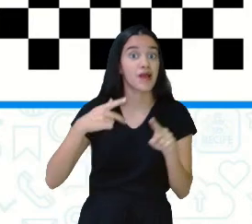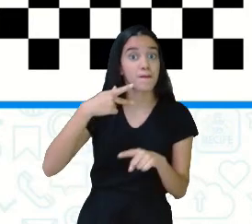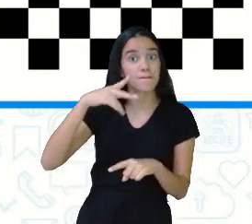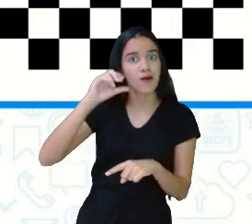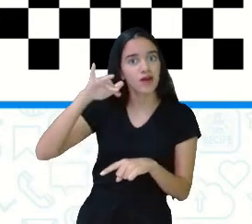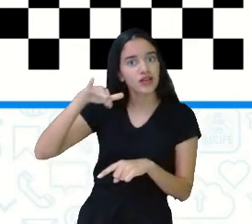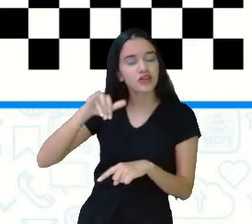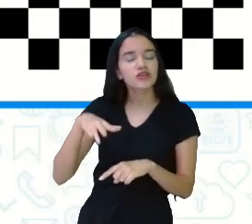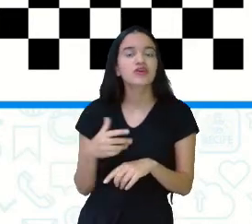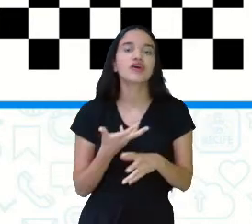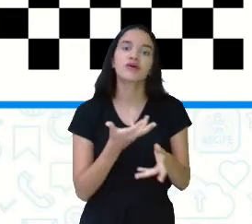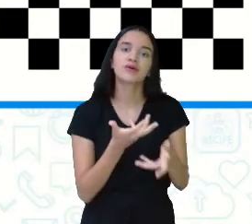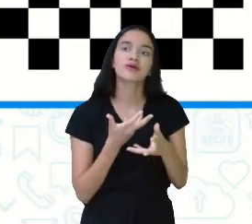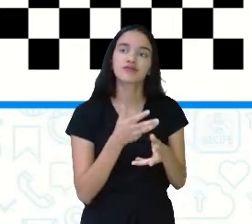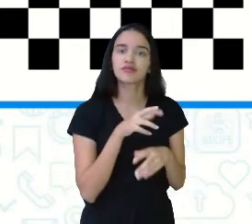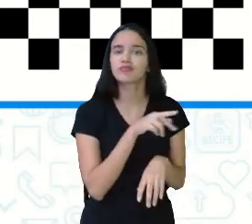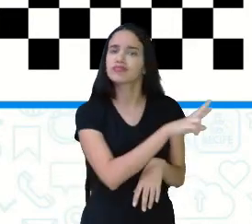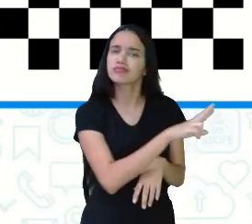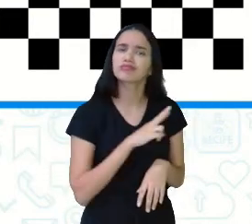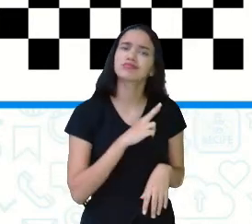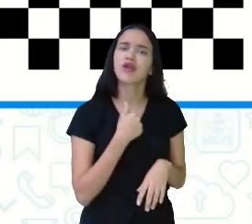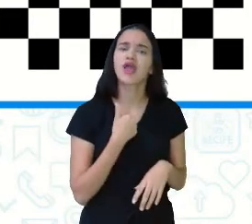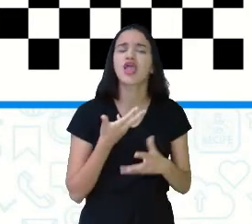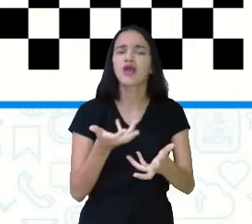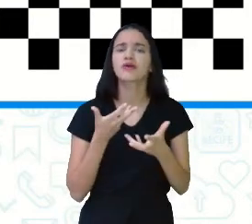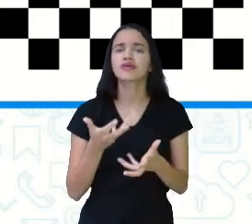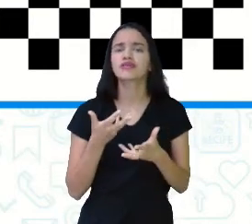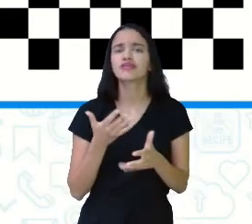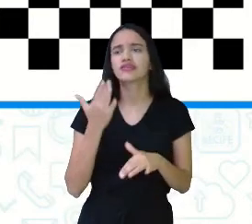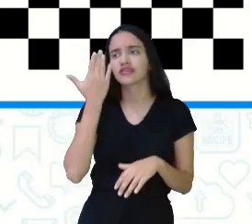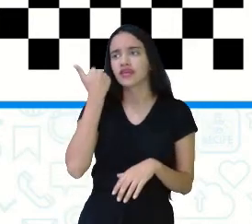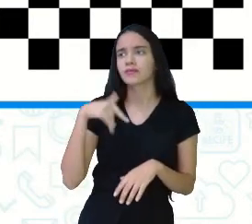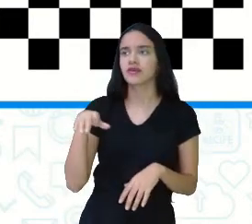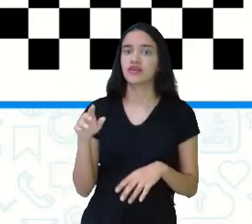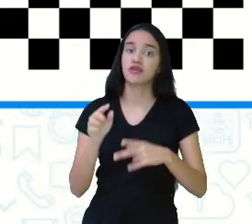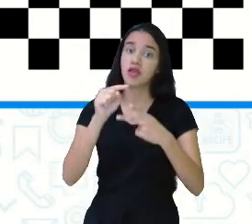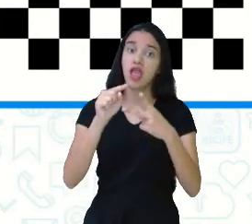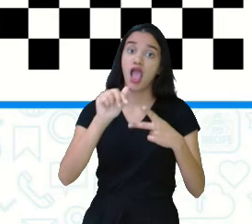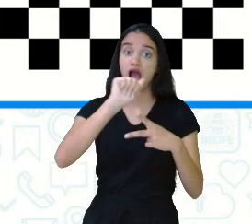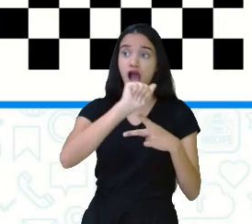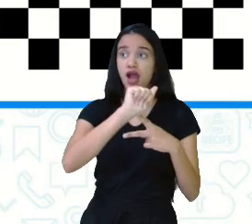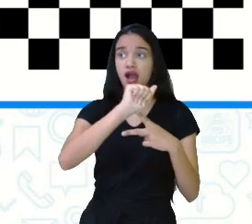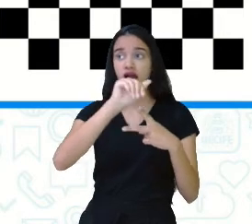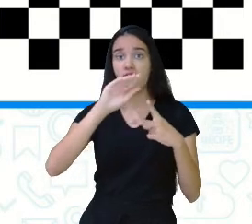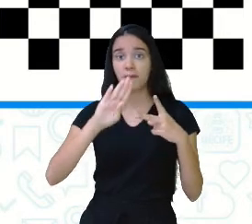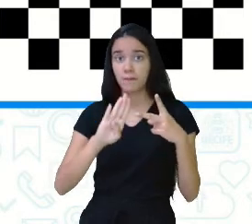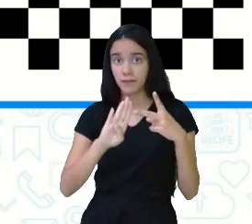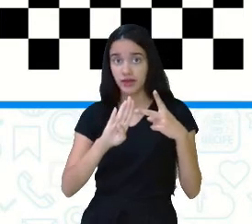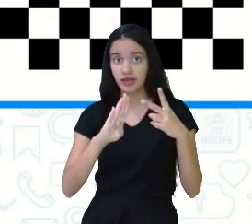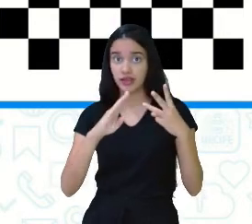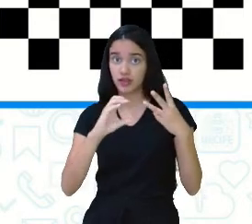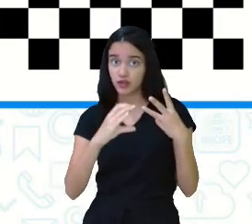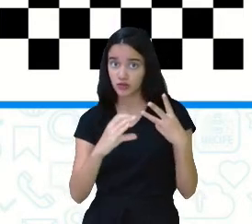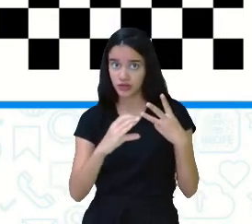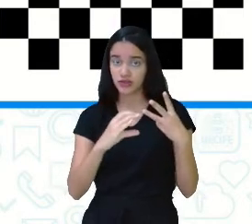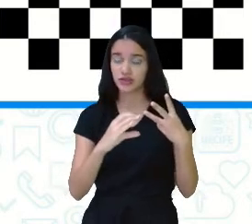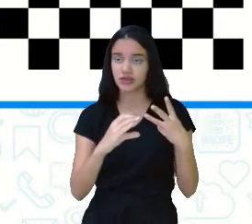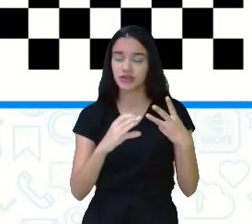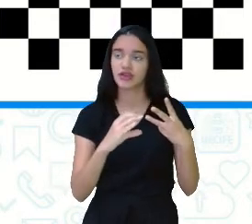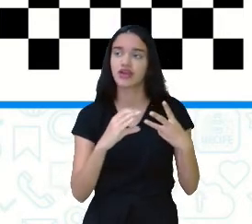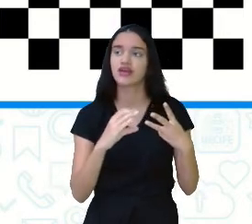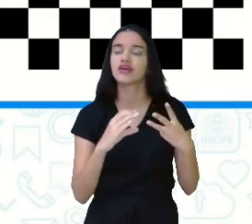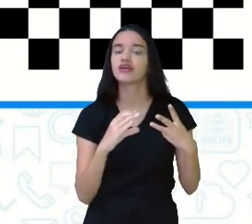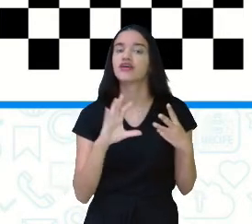vocês prestaram atenção nisso. Eu quero saber quais dessas figuras não é.